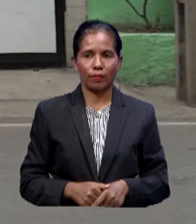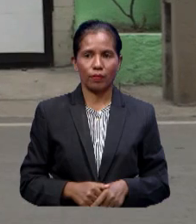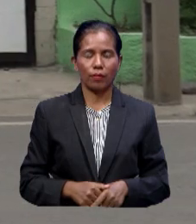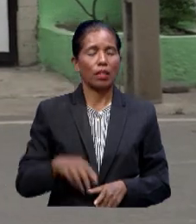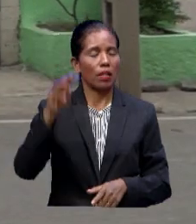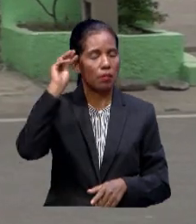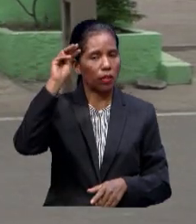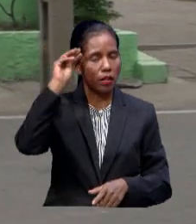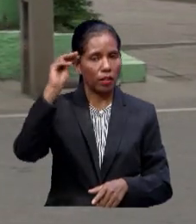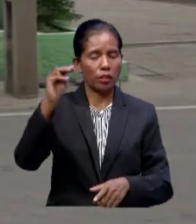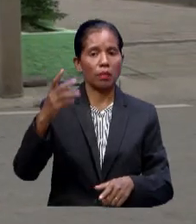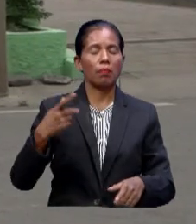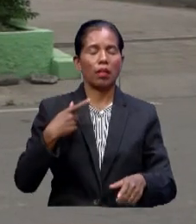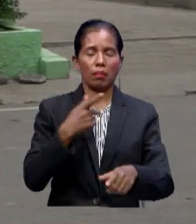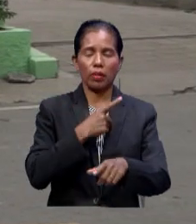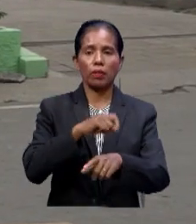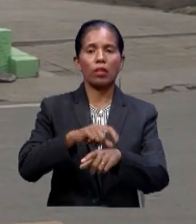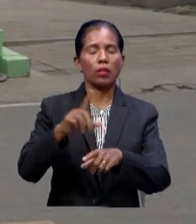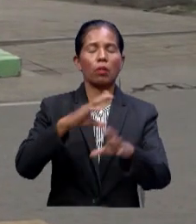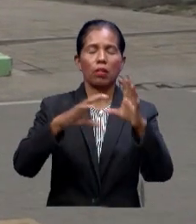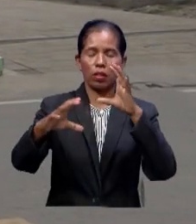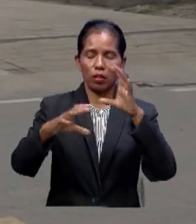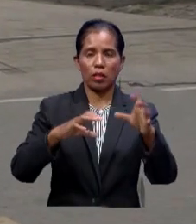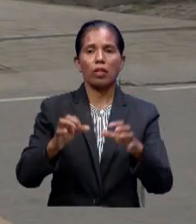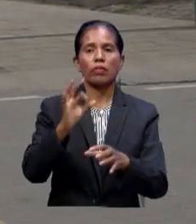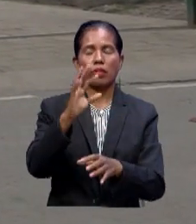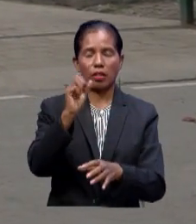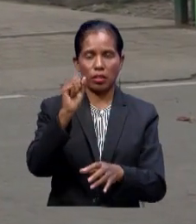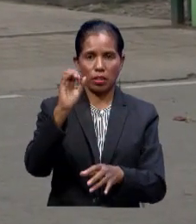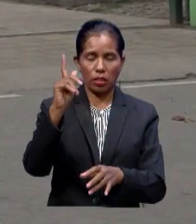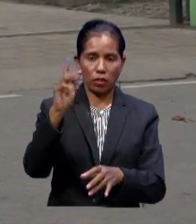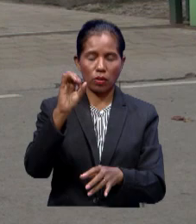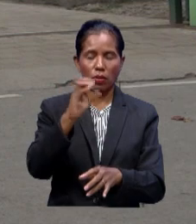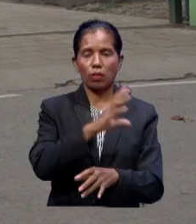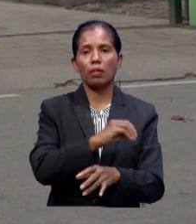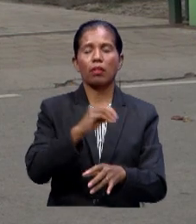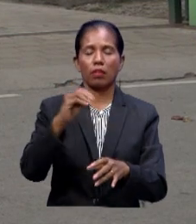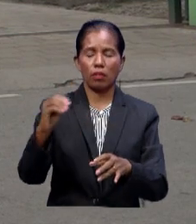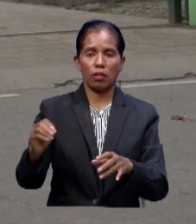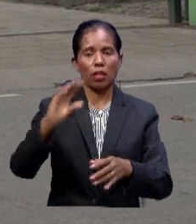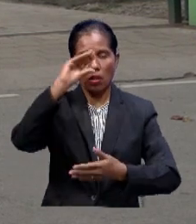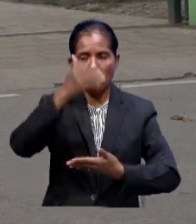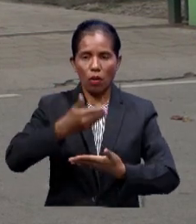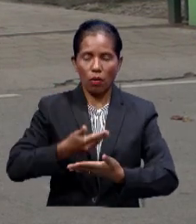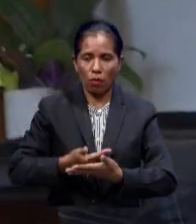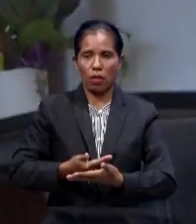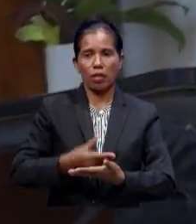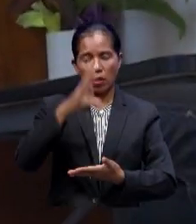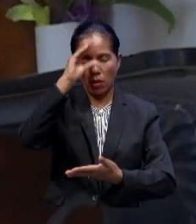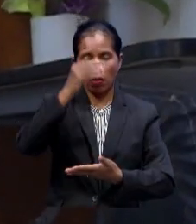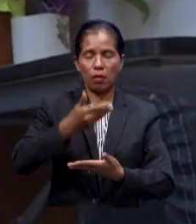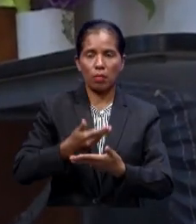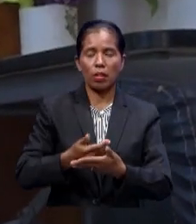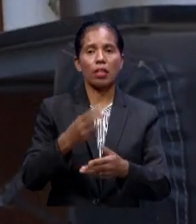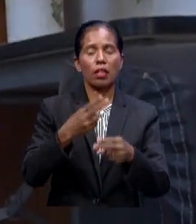Ministro Assuntos Parlamentares no Comunicação Social, Francisco Martins da Costa Pereira Jerônimo, Nyoan Manejo Inicial,